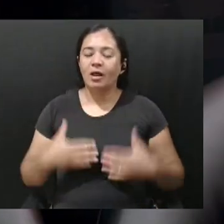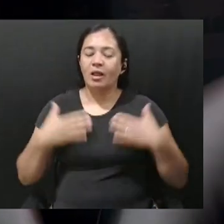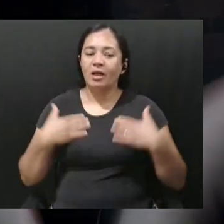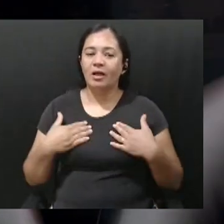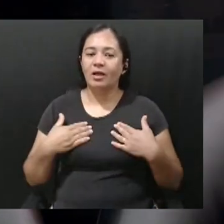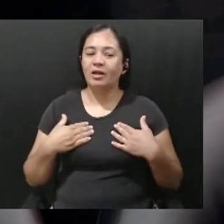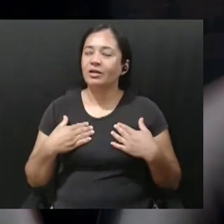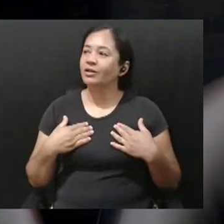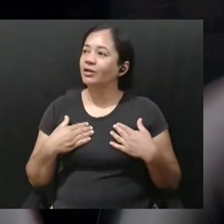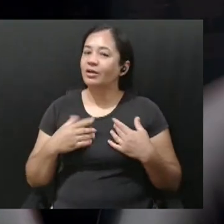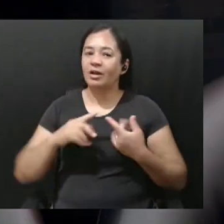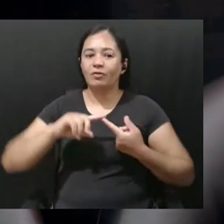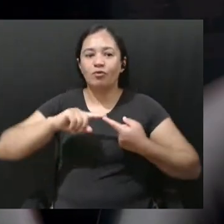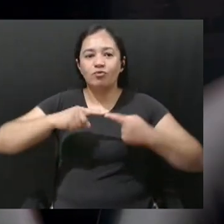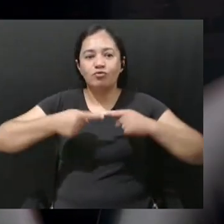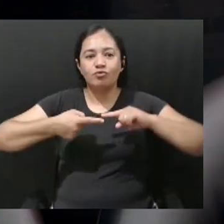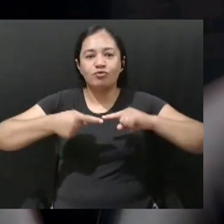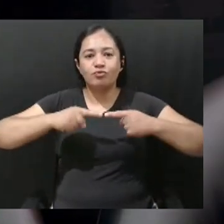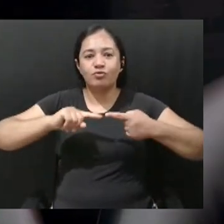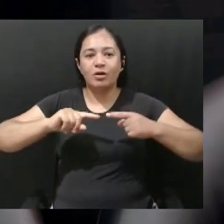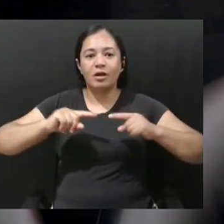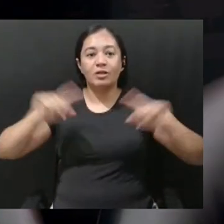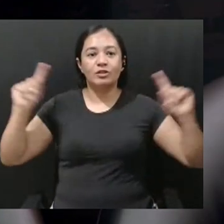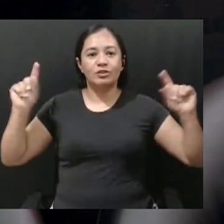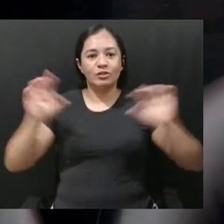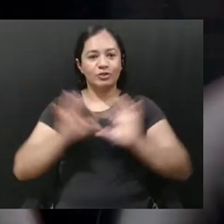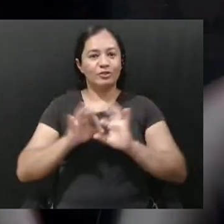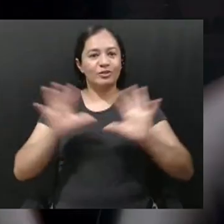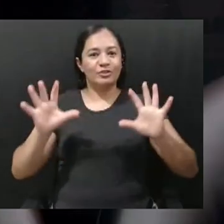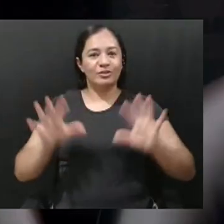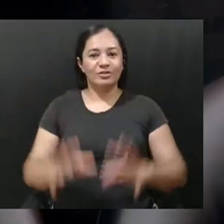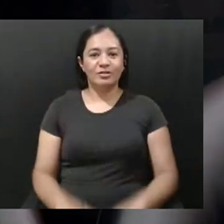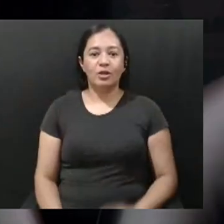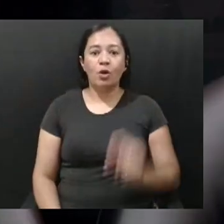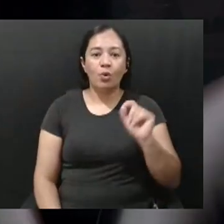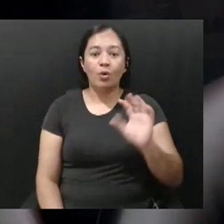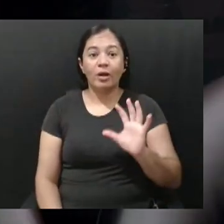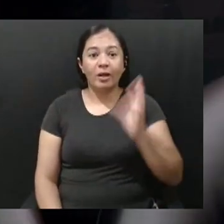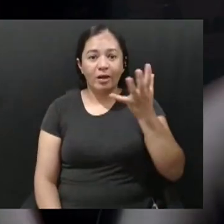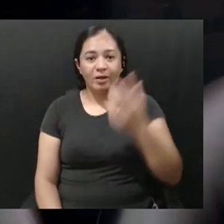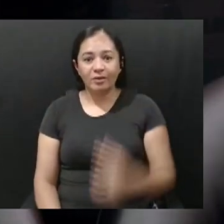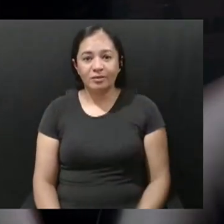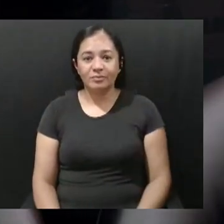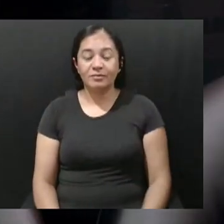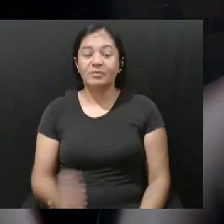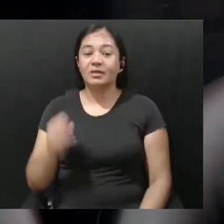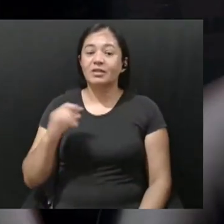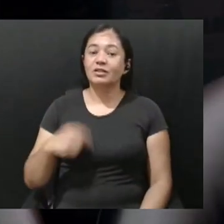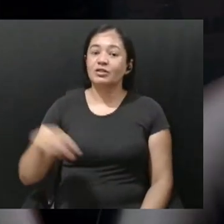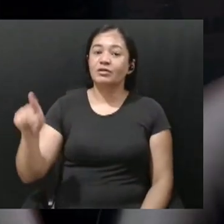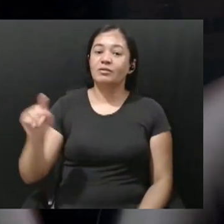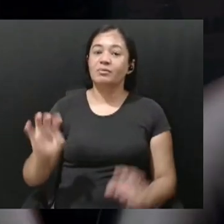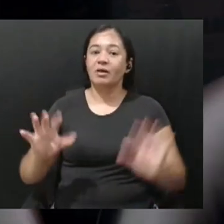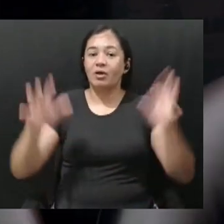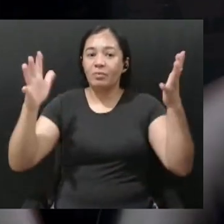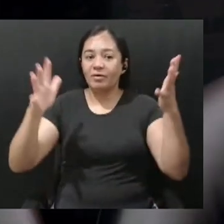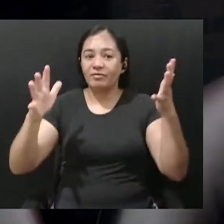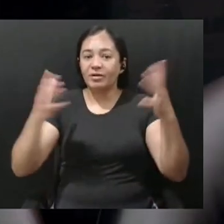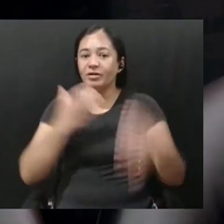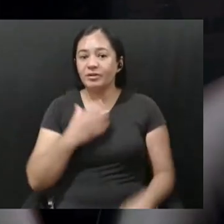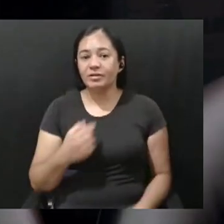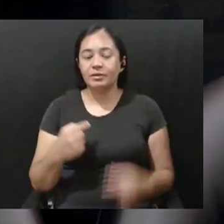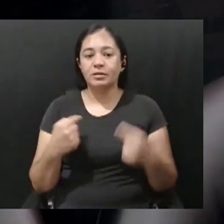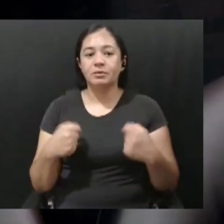vai soltando, vai soltando, tá? O que que Uhum. acontece? Se eu vou para uma festa de Natal e eu começo a pensar assim, eu preciso pensar o que que eu vou